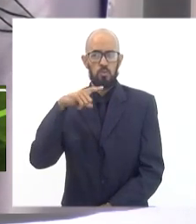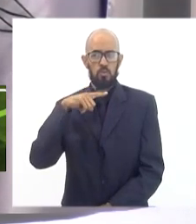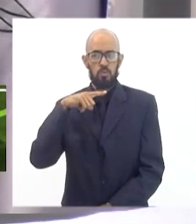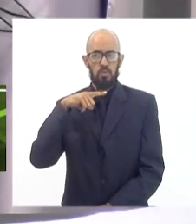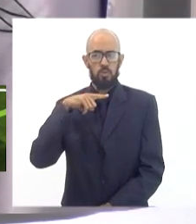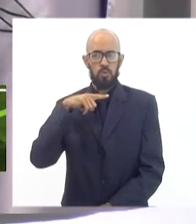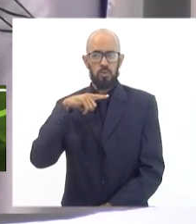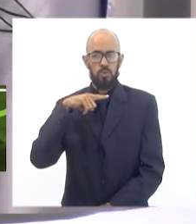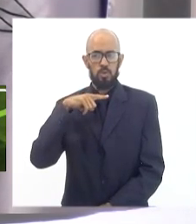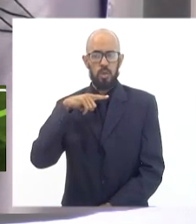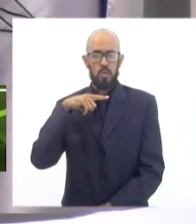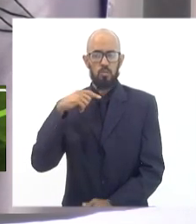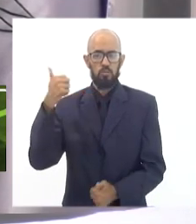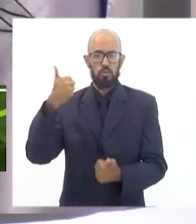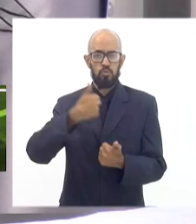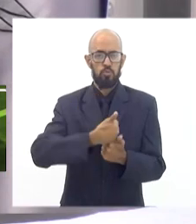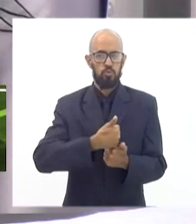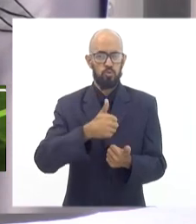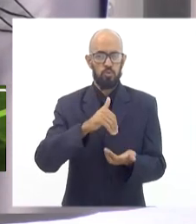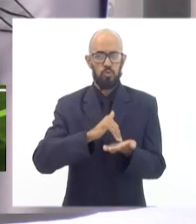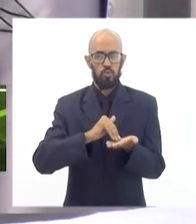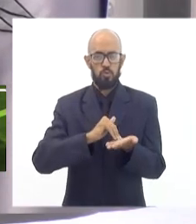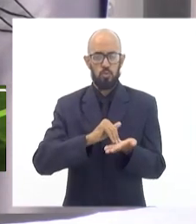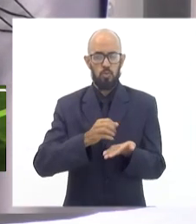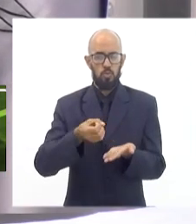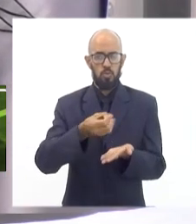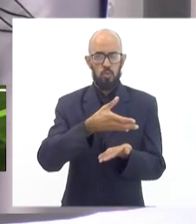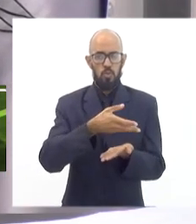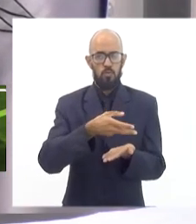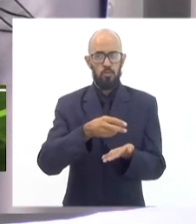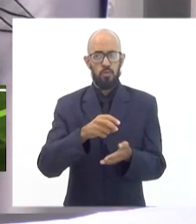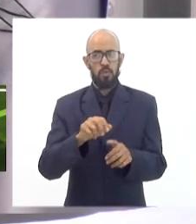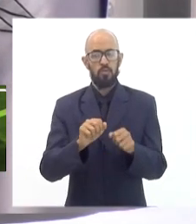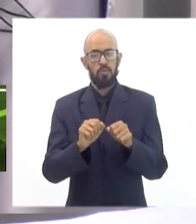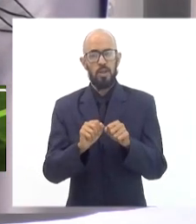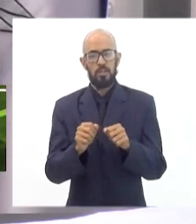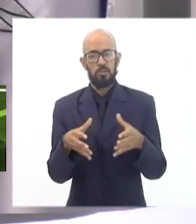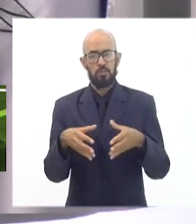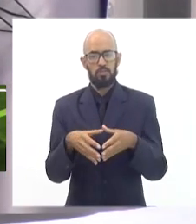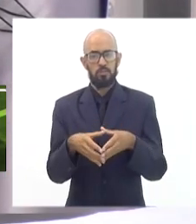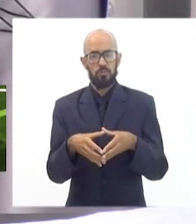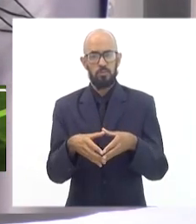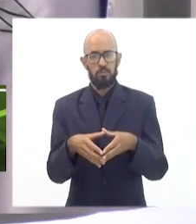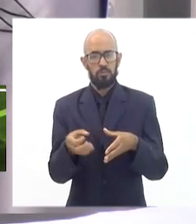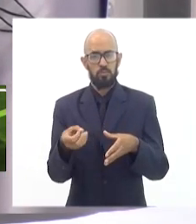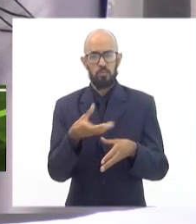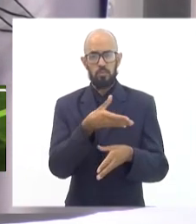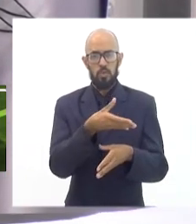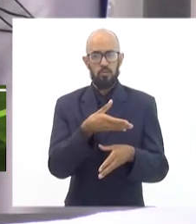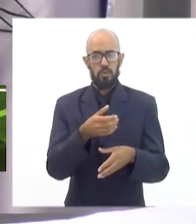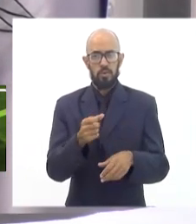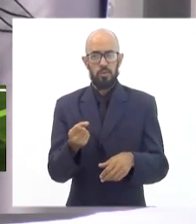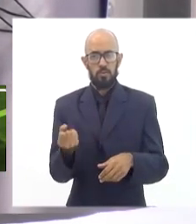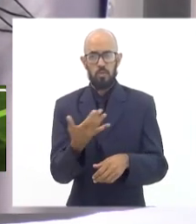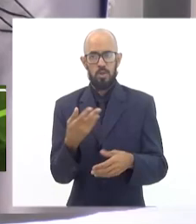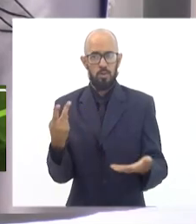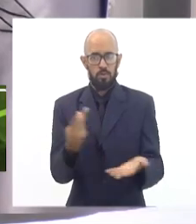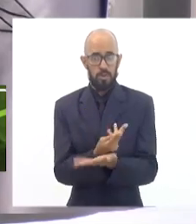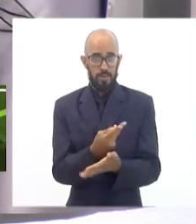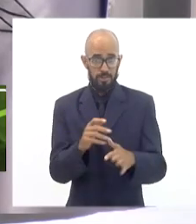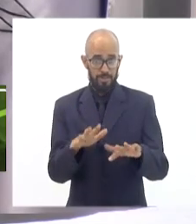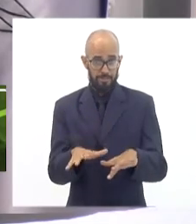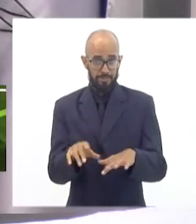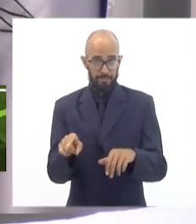acento no secretário que traga uma nova equipe Oi e aí quando o senhor acontece